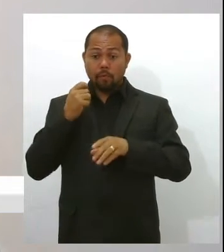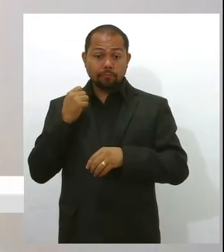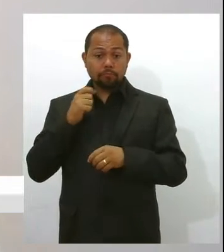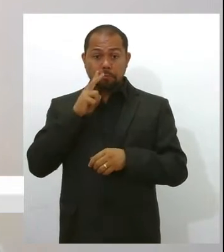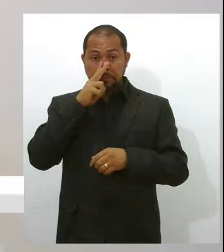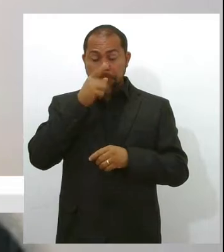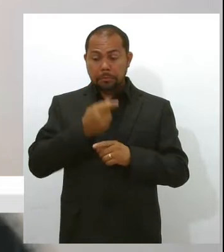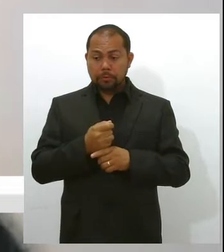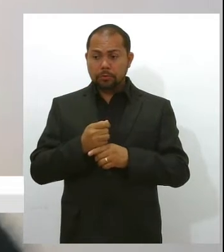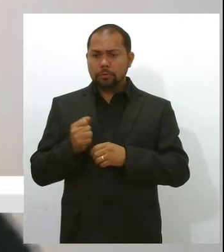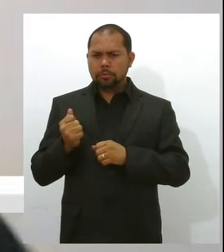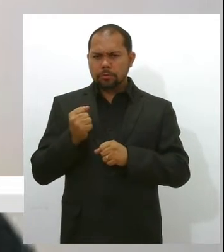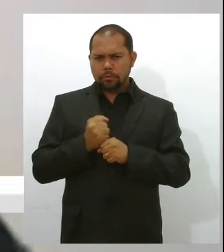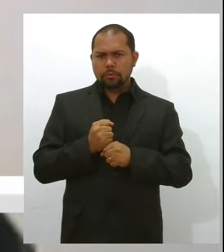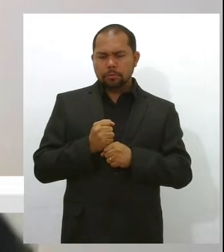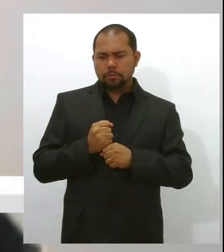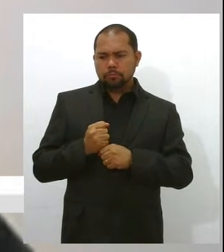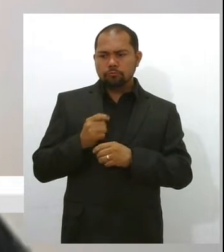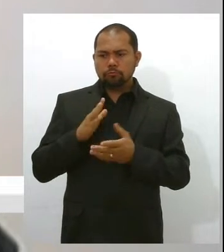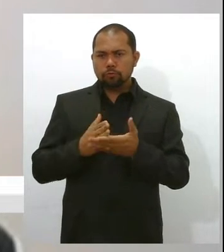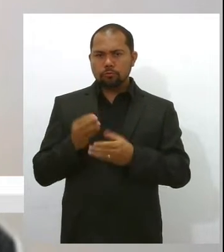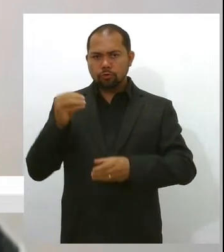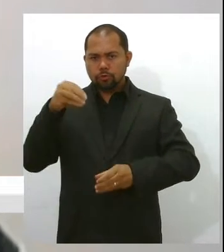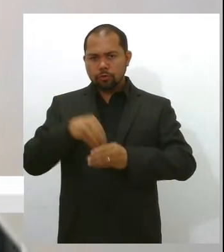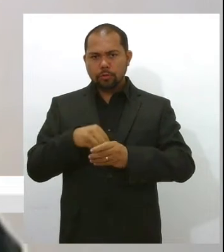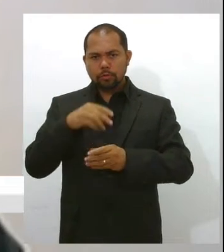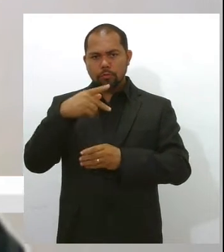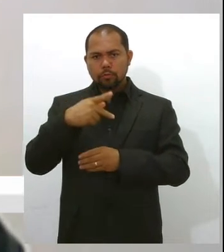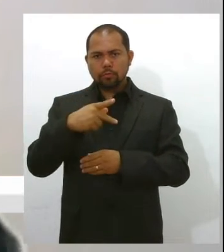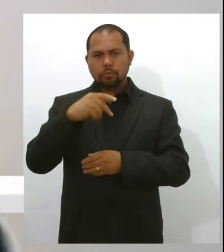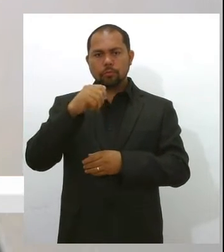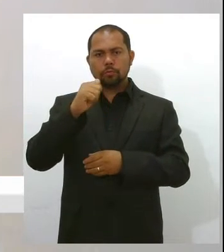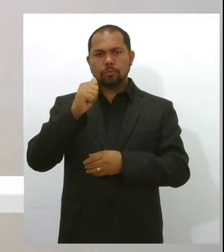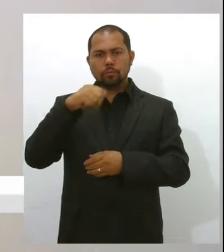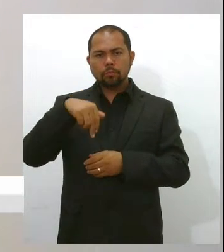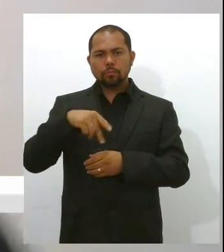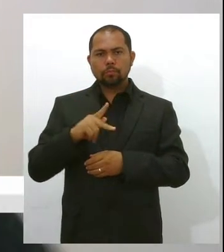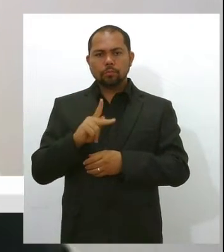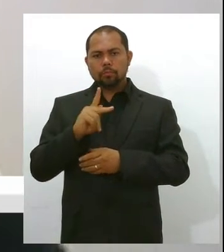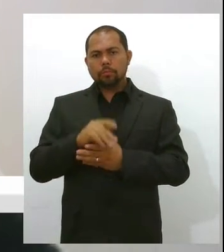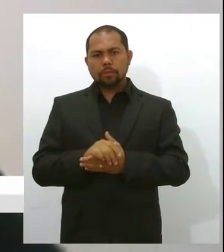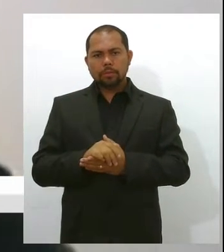dentro do punk, né? O punk é uma coisa, assim, que a gente fala, o punk parece que é uma coisa